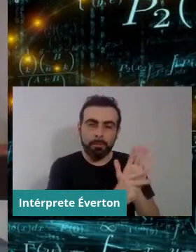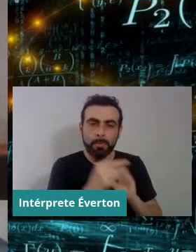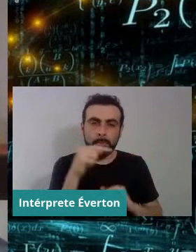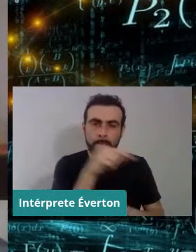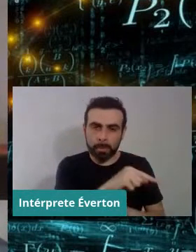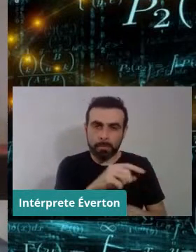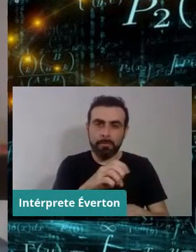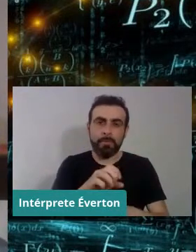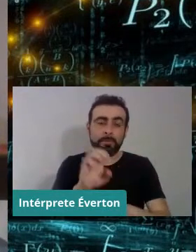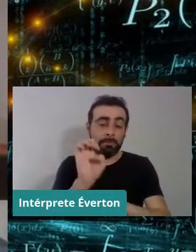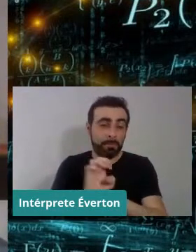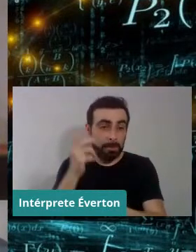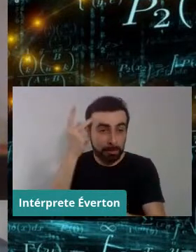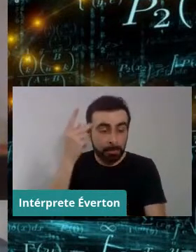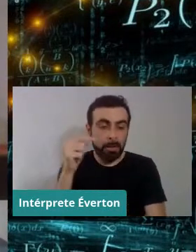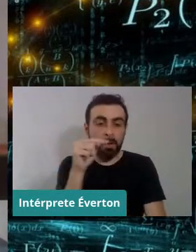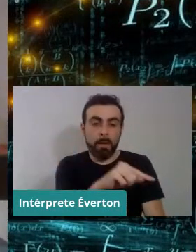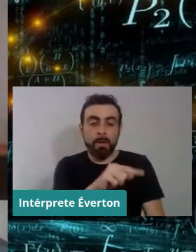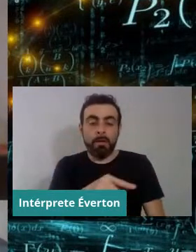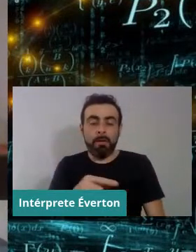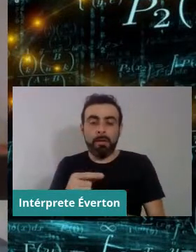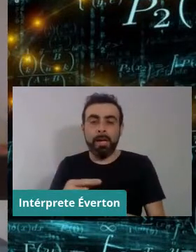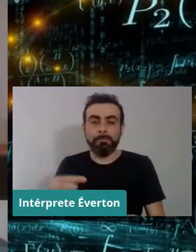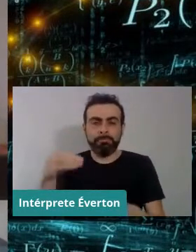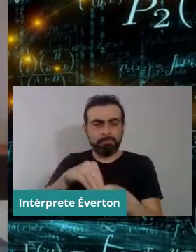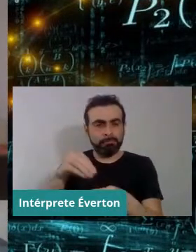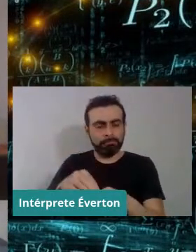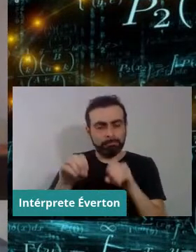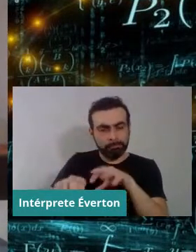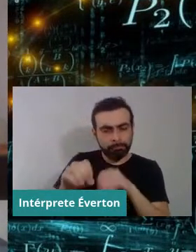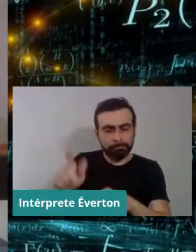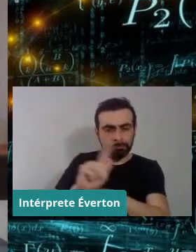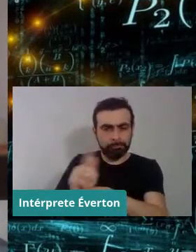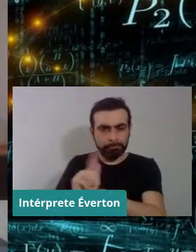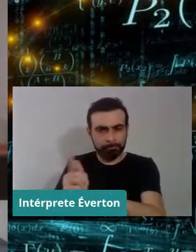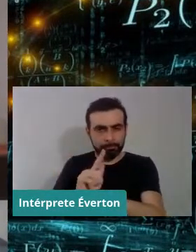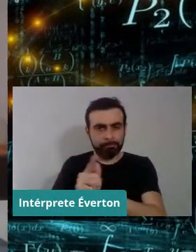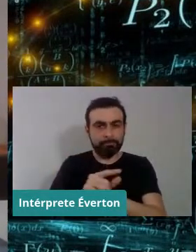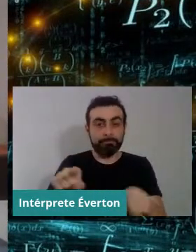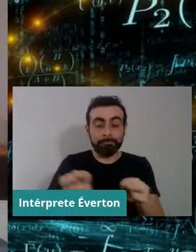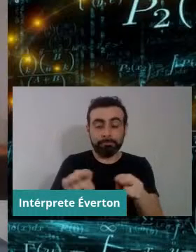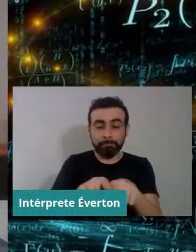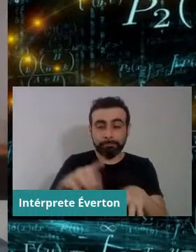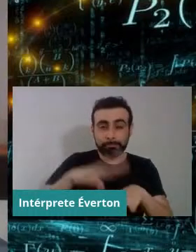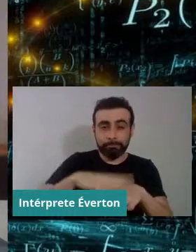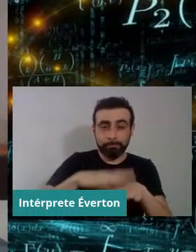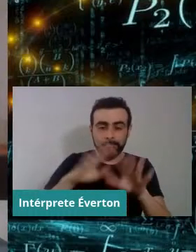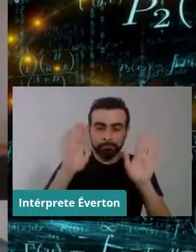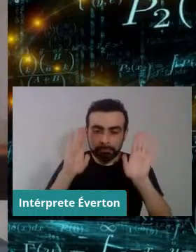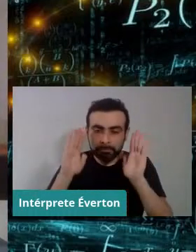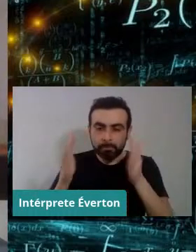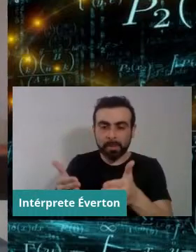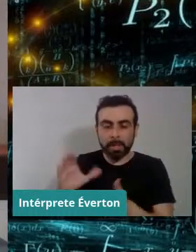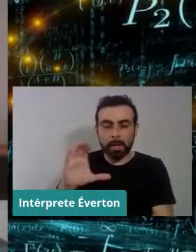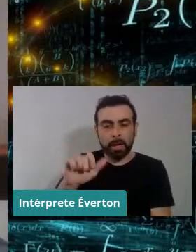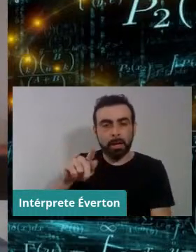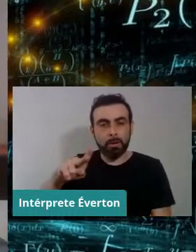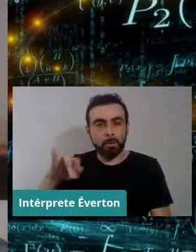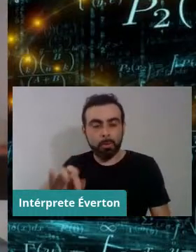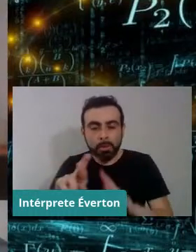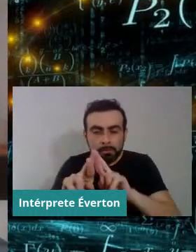na área de gestão educacional e de matemática, com ênfase em cálculo diferencial e